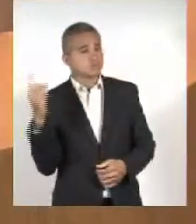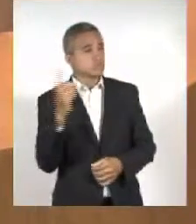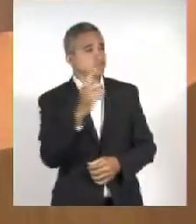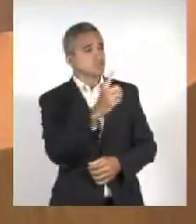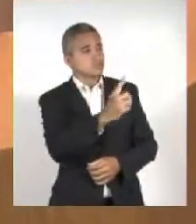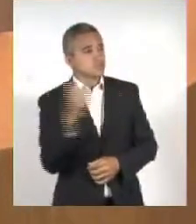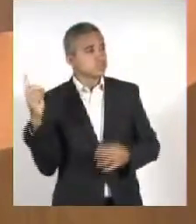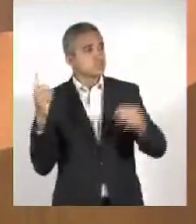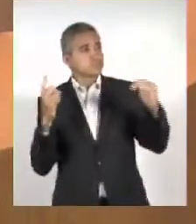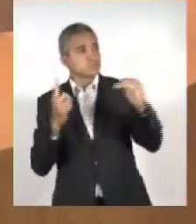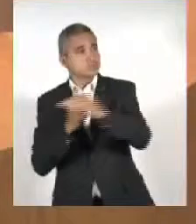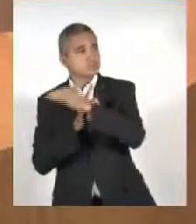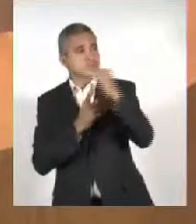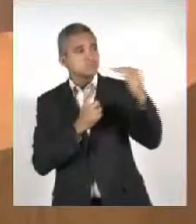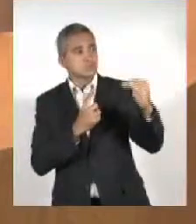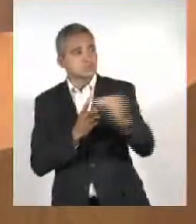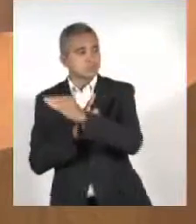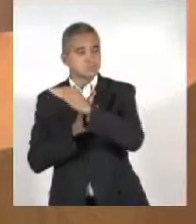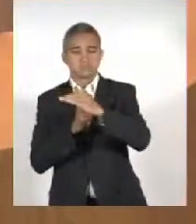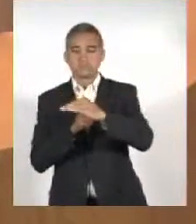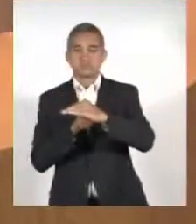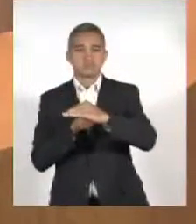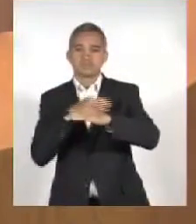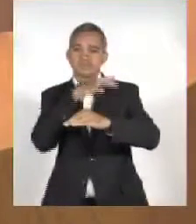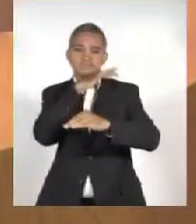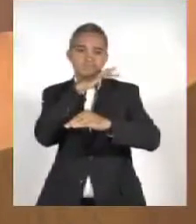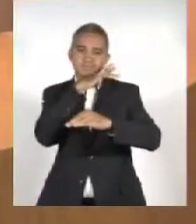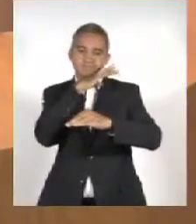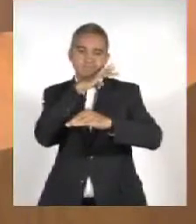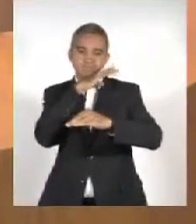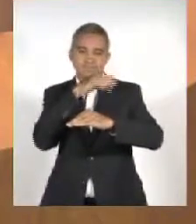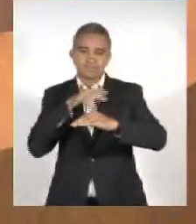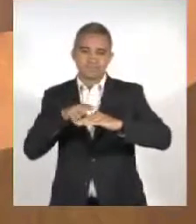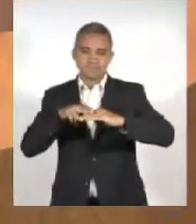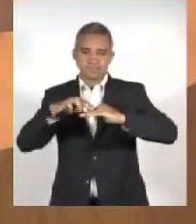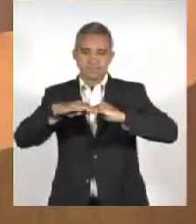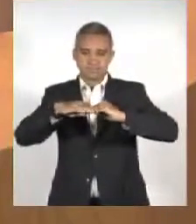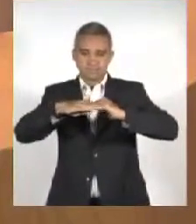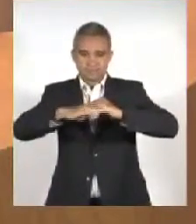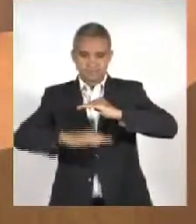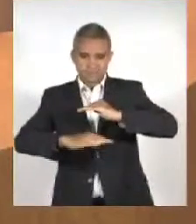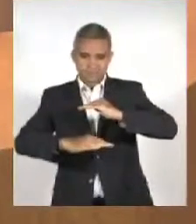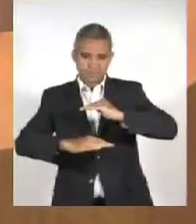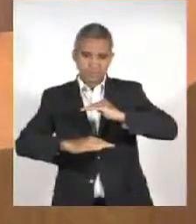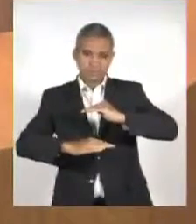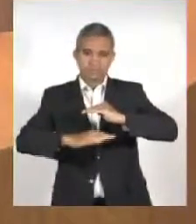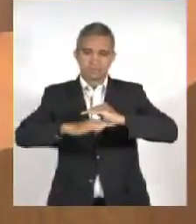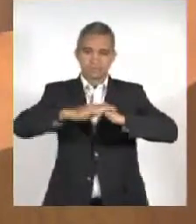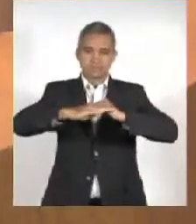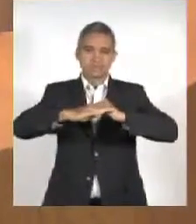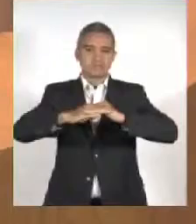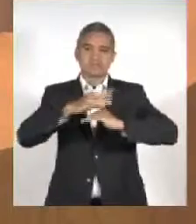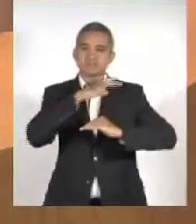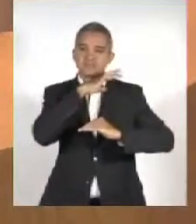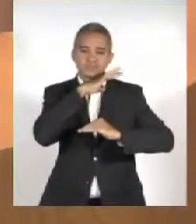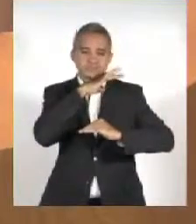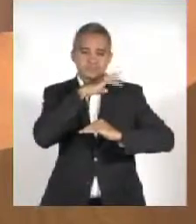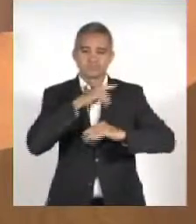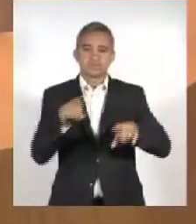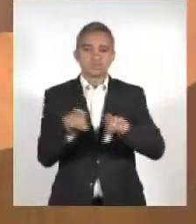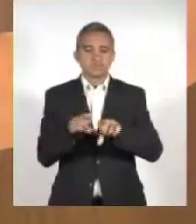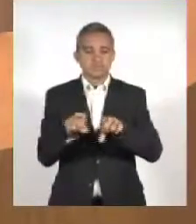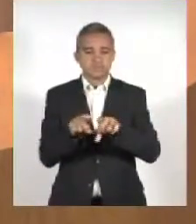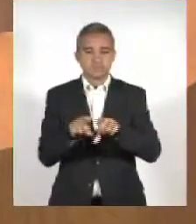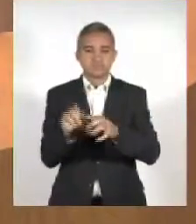com os elevadores que não estão funcionando, outros não param, não dão atenção às pessoas com deficiência, aos